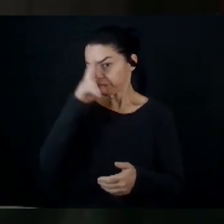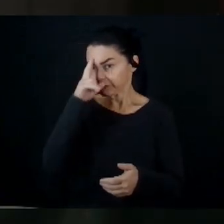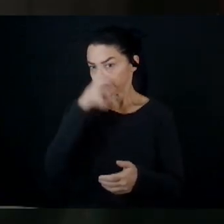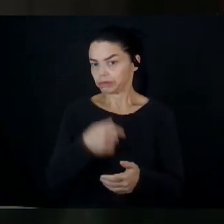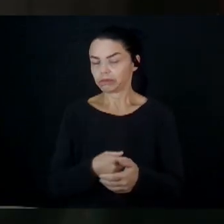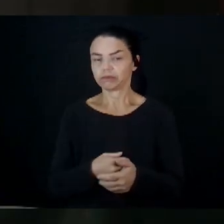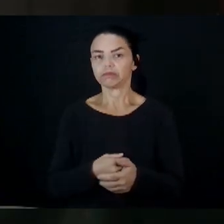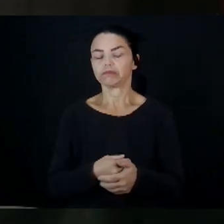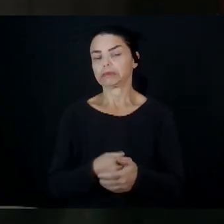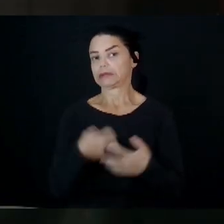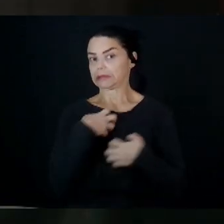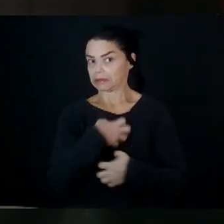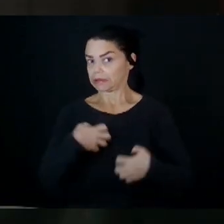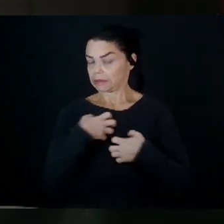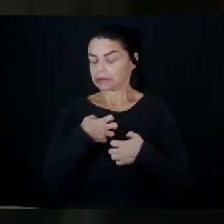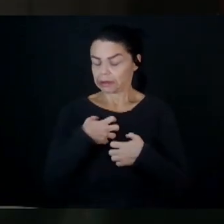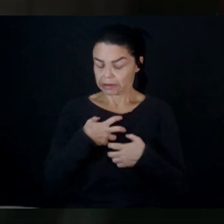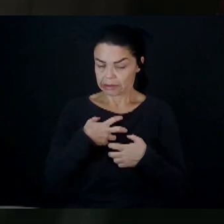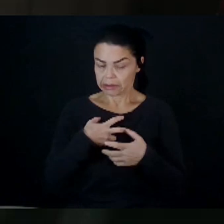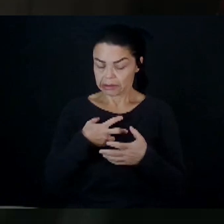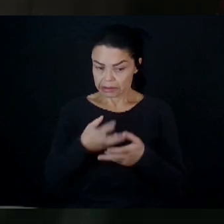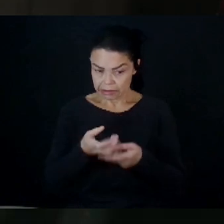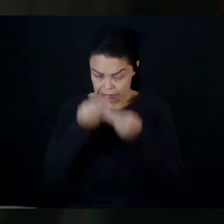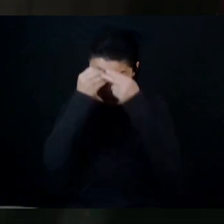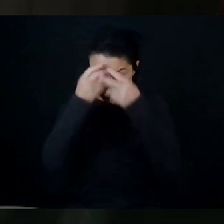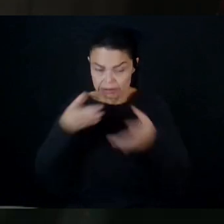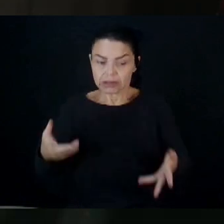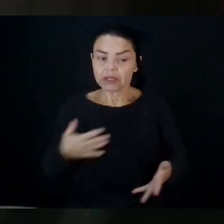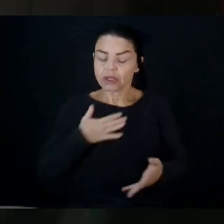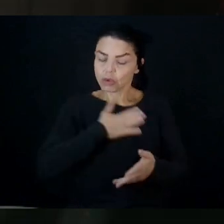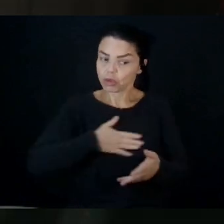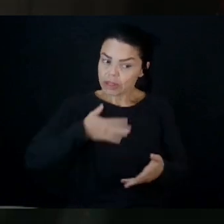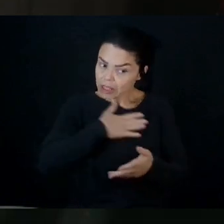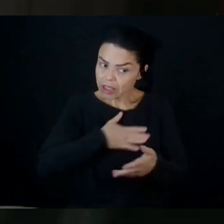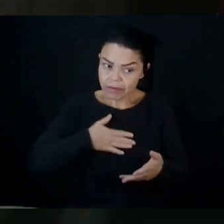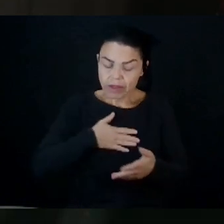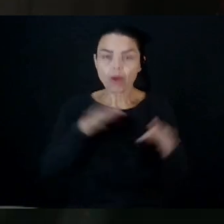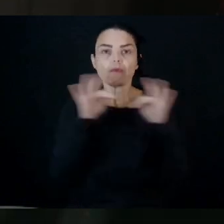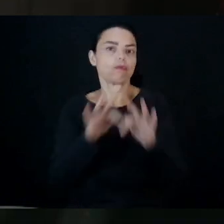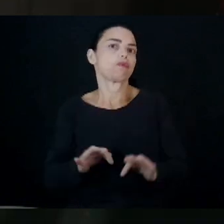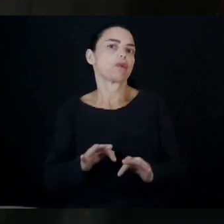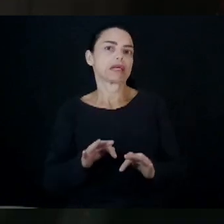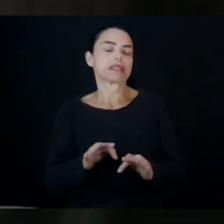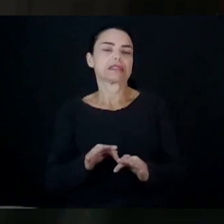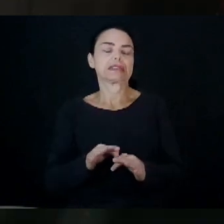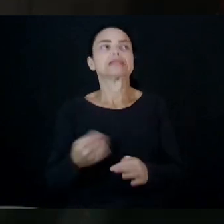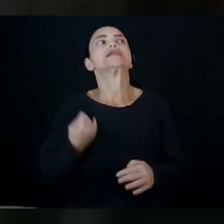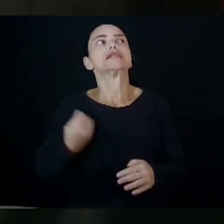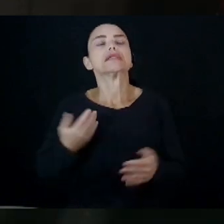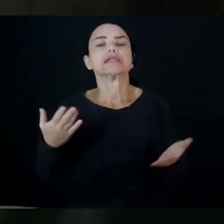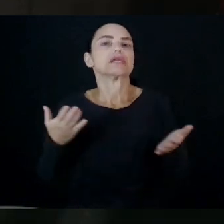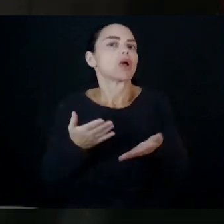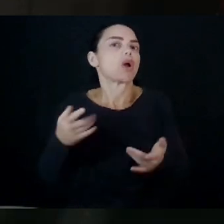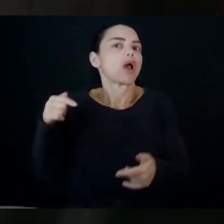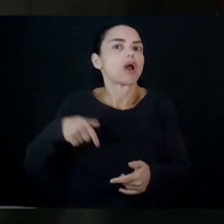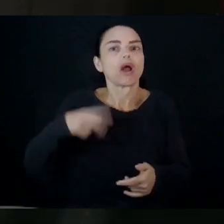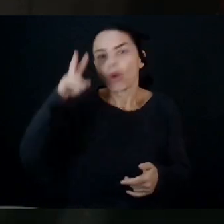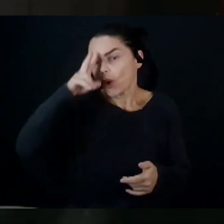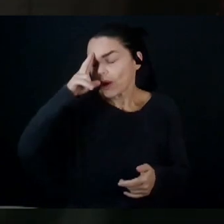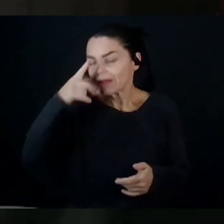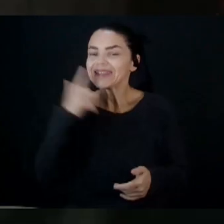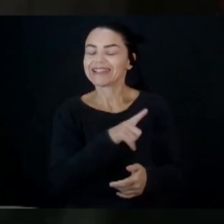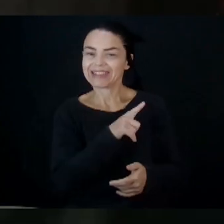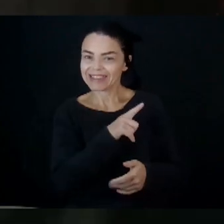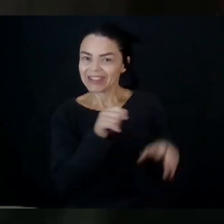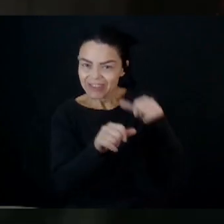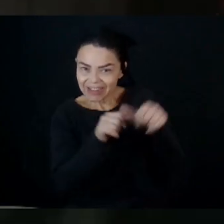você resgata e fica super feliz, né? E você vive o aqui e o agora com a sua memória? Você conseguiu ressignificar? Conta